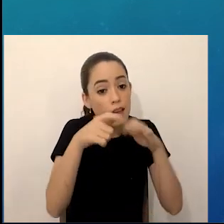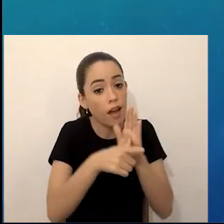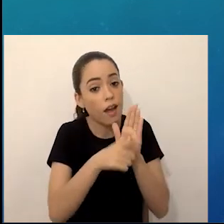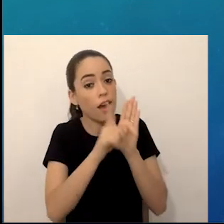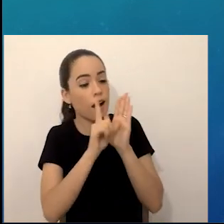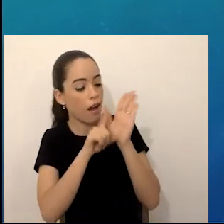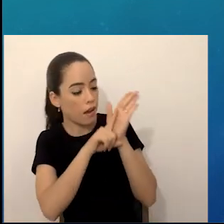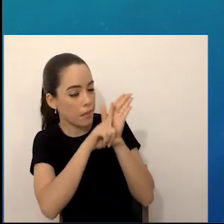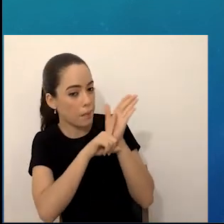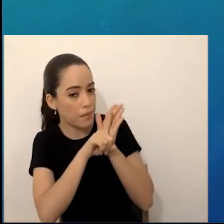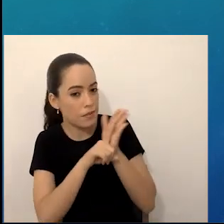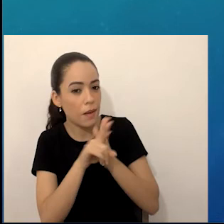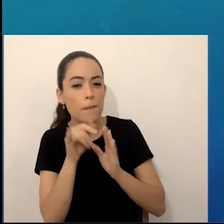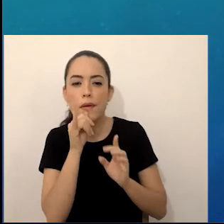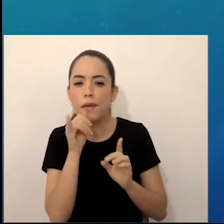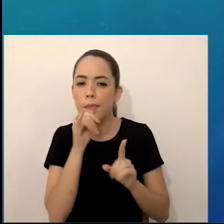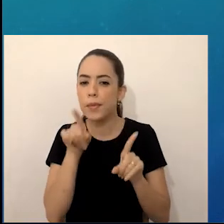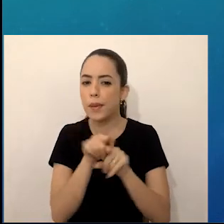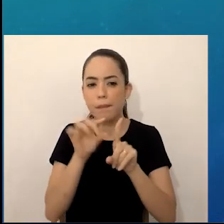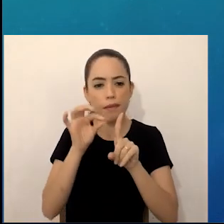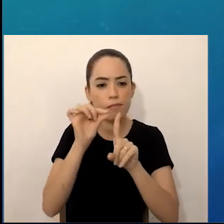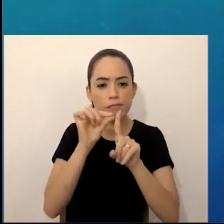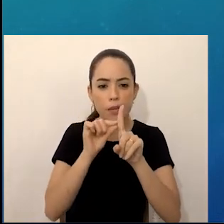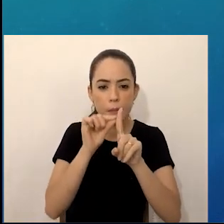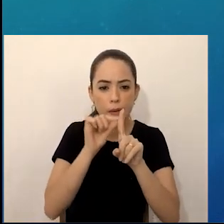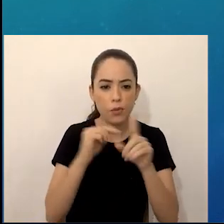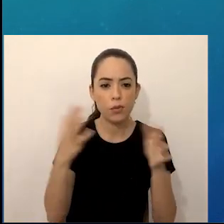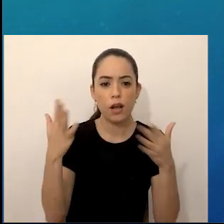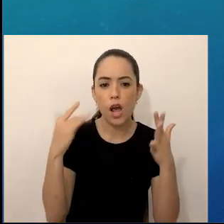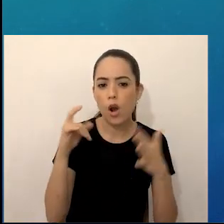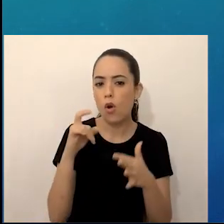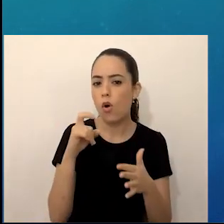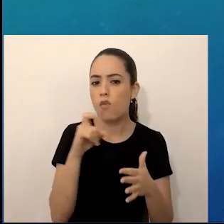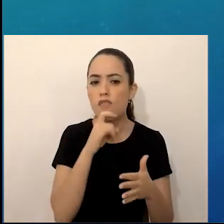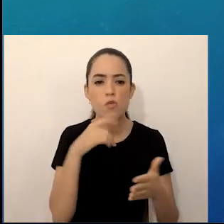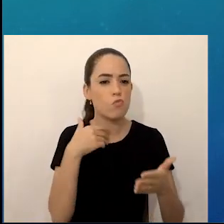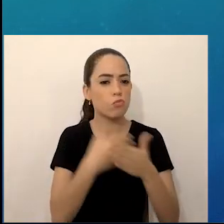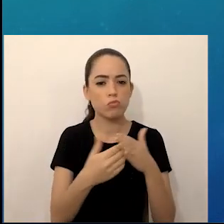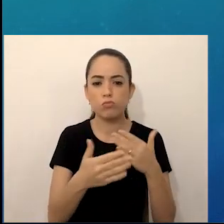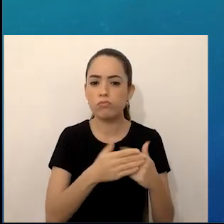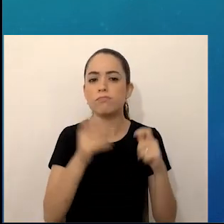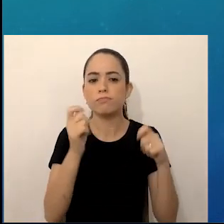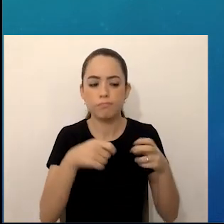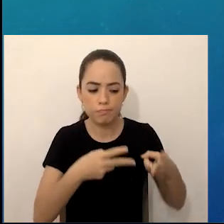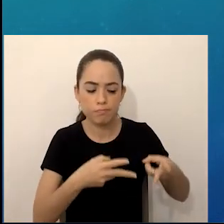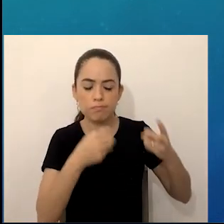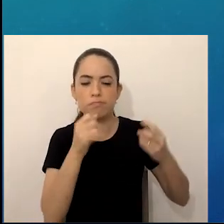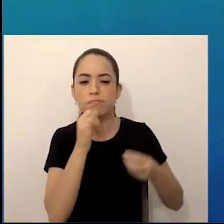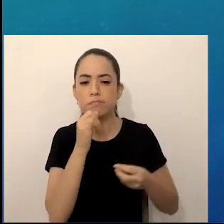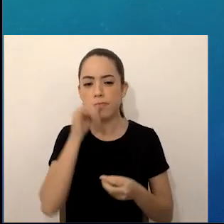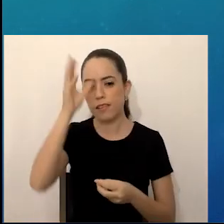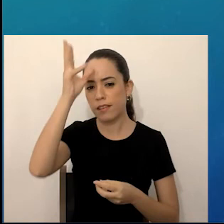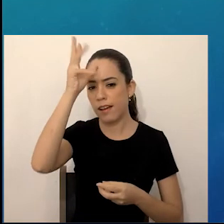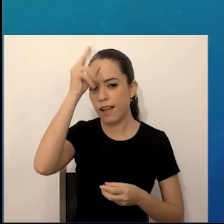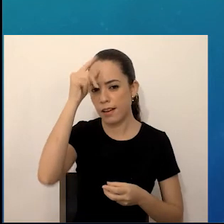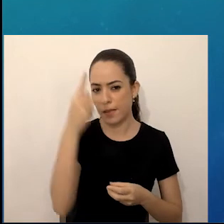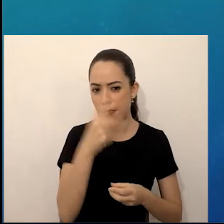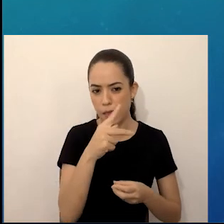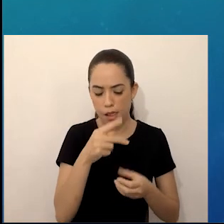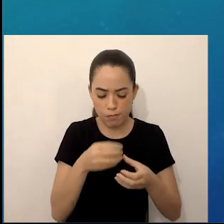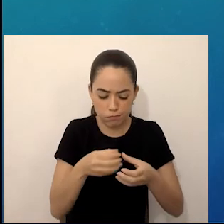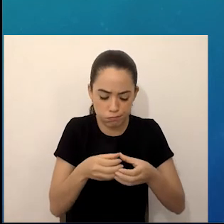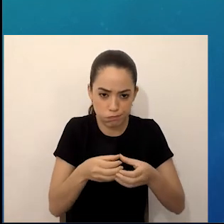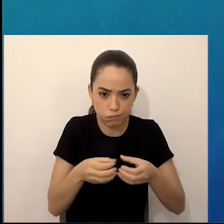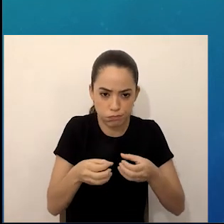sob qualquer temperatura. O estágio de clivagem em galinhas ocorre